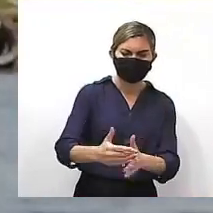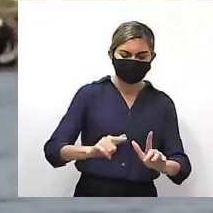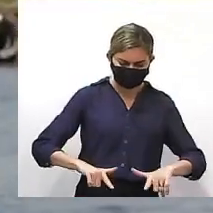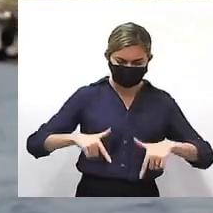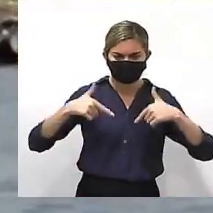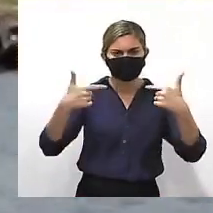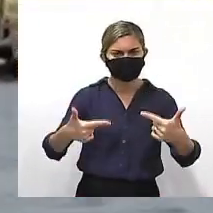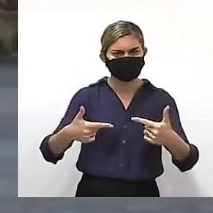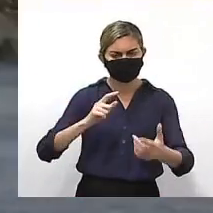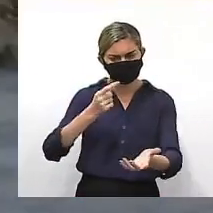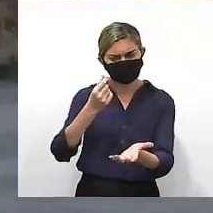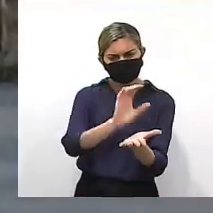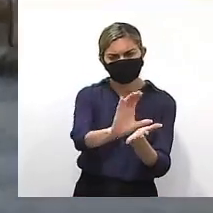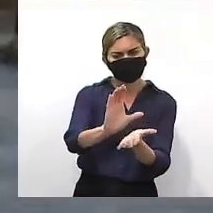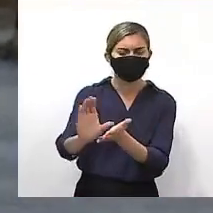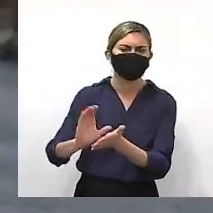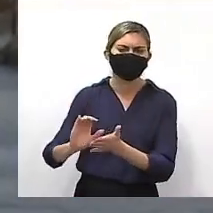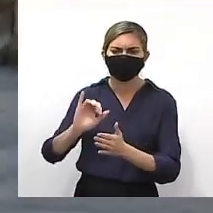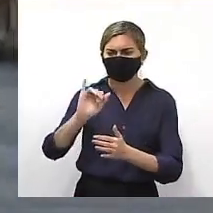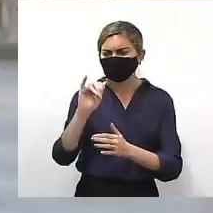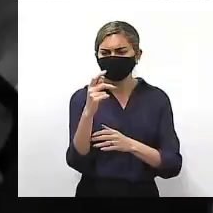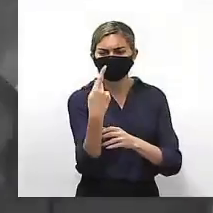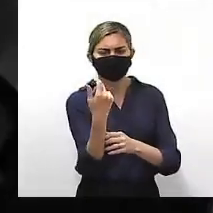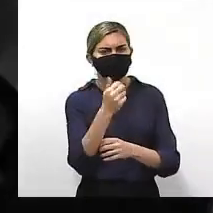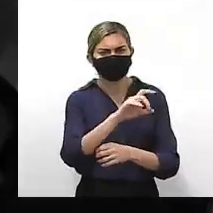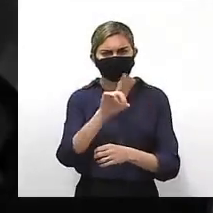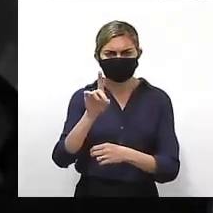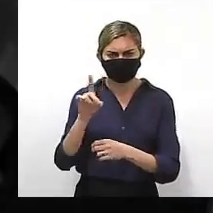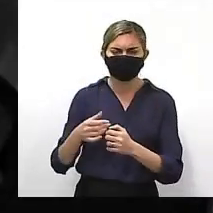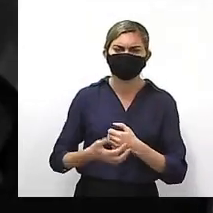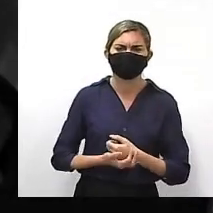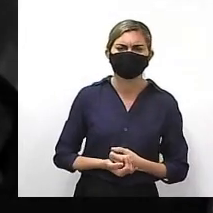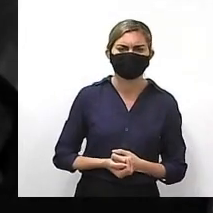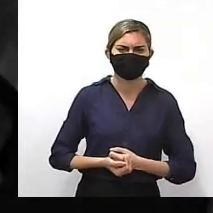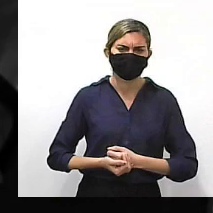de investimentos na Ilha de Deus. O